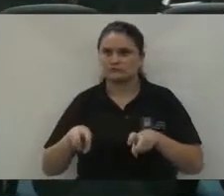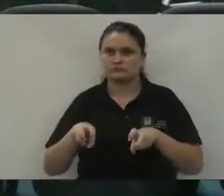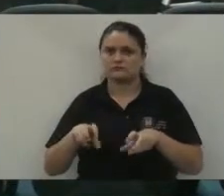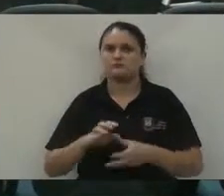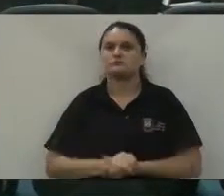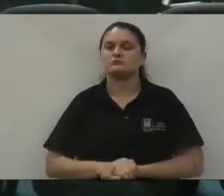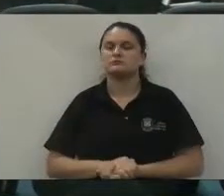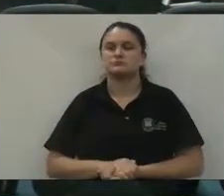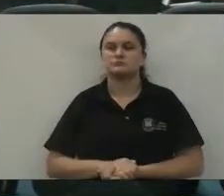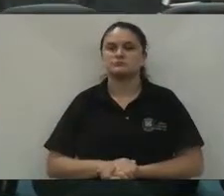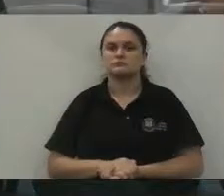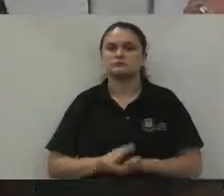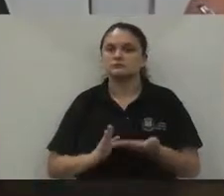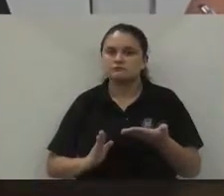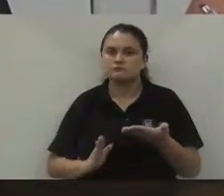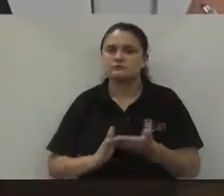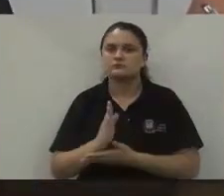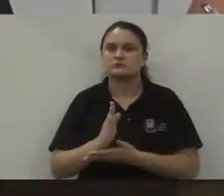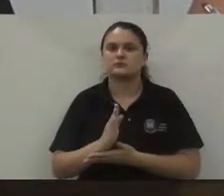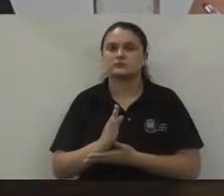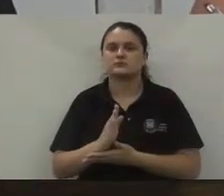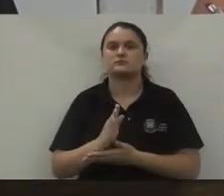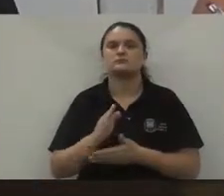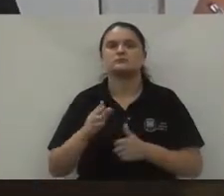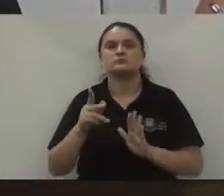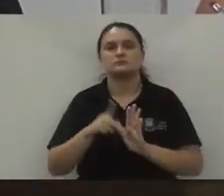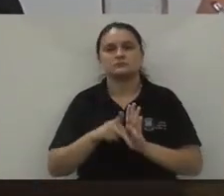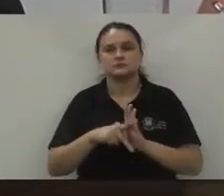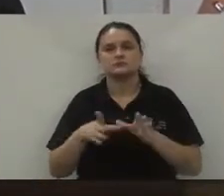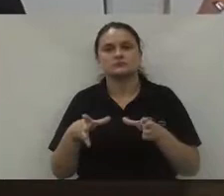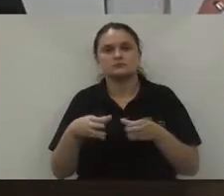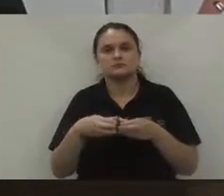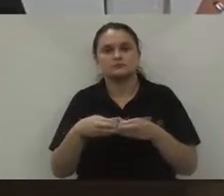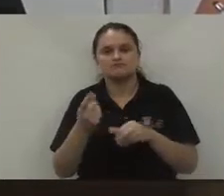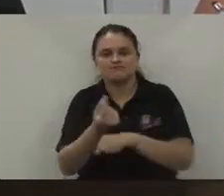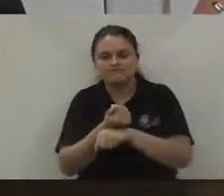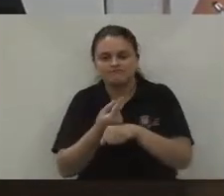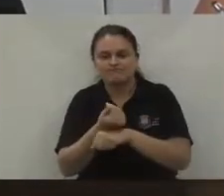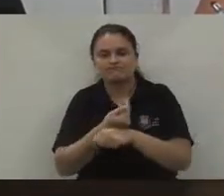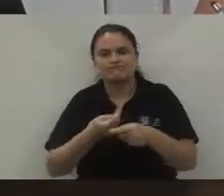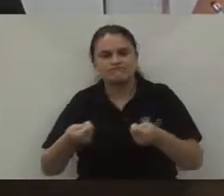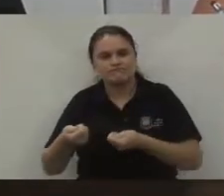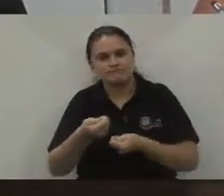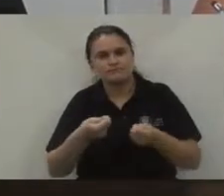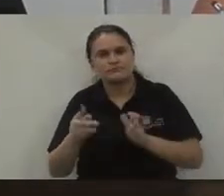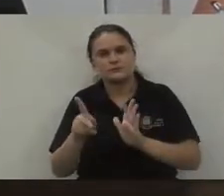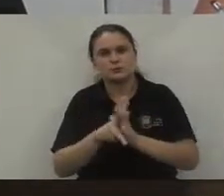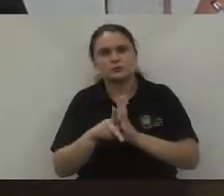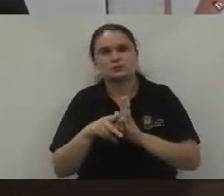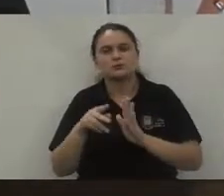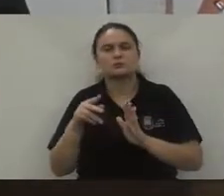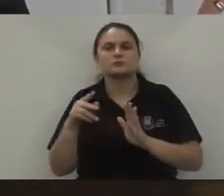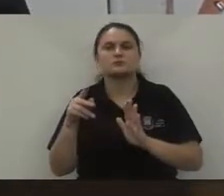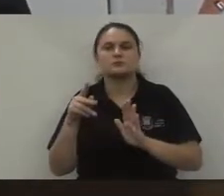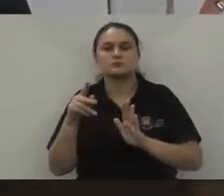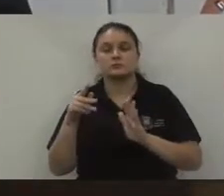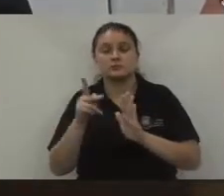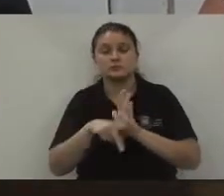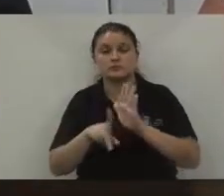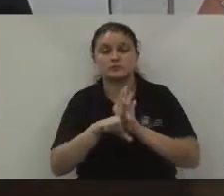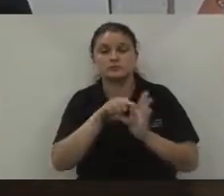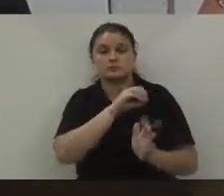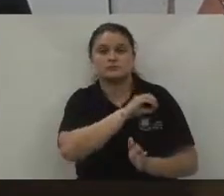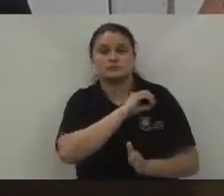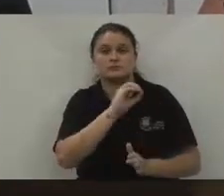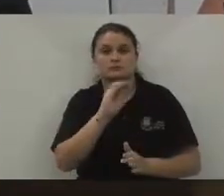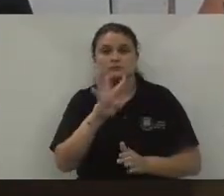estão. Aprovado, parecer fundamentado da Comissão de Finanças, Orçamento e Patrimônio, favorável ao projeto de lei ordinária número